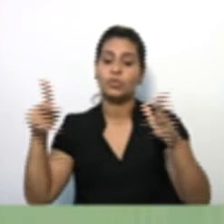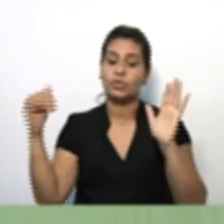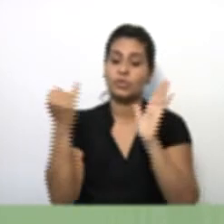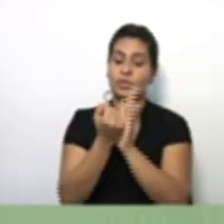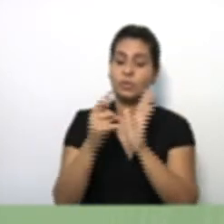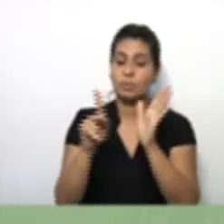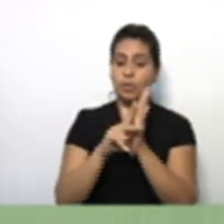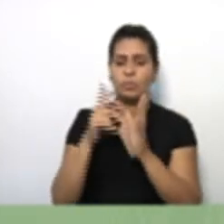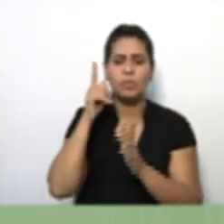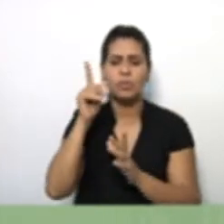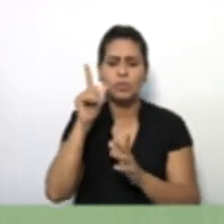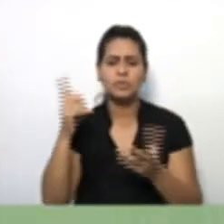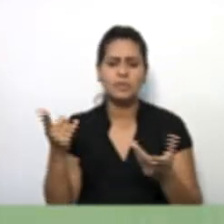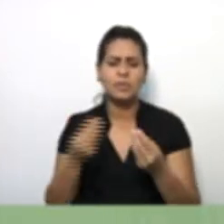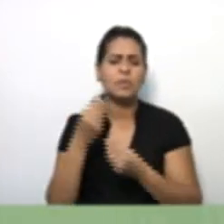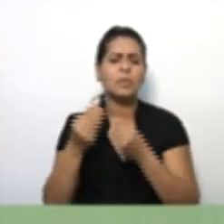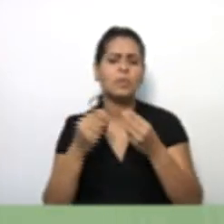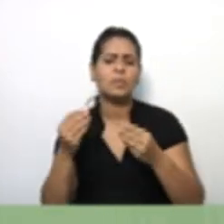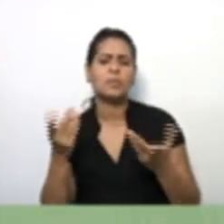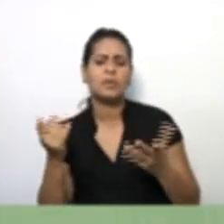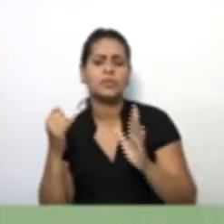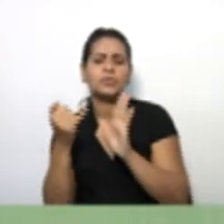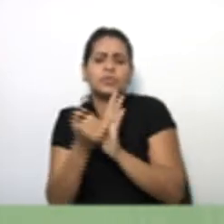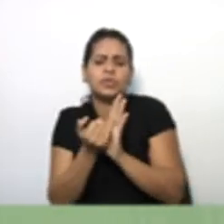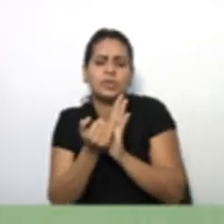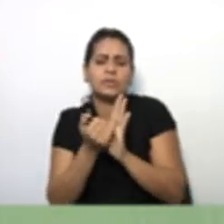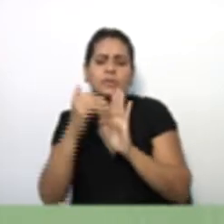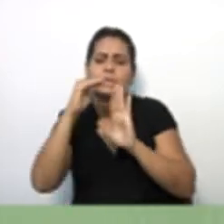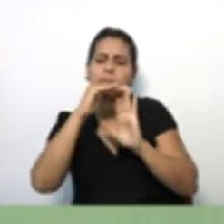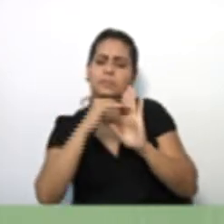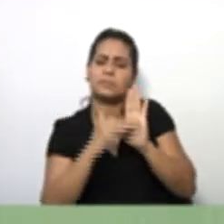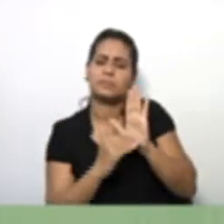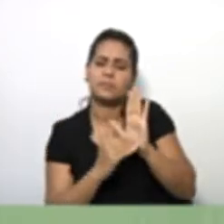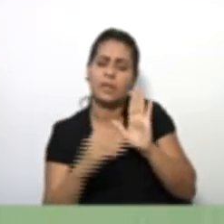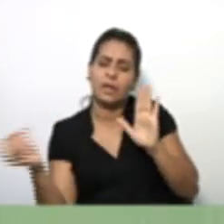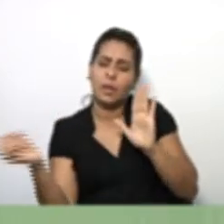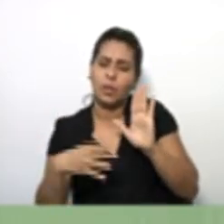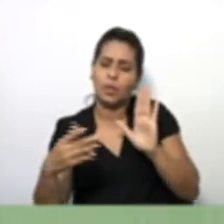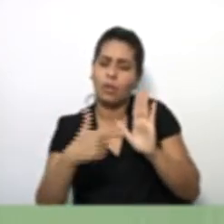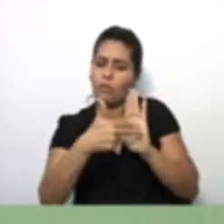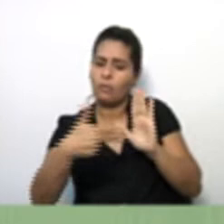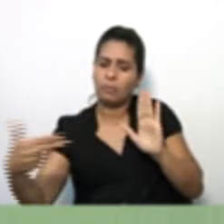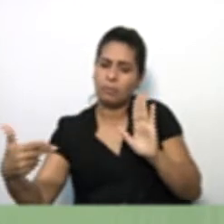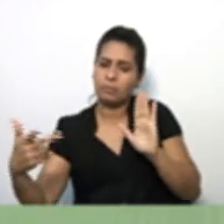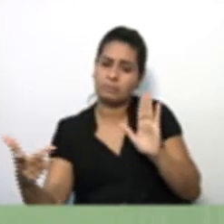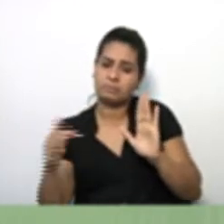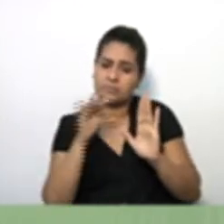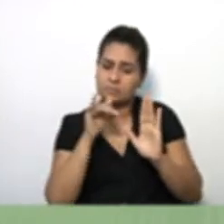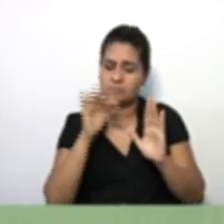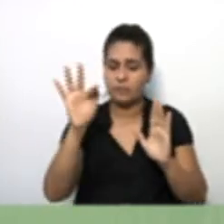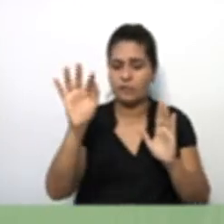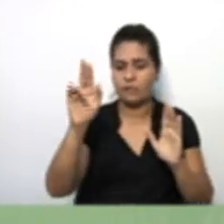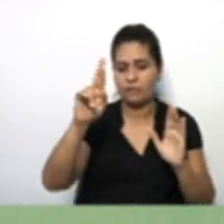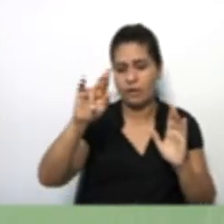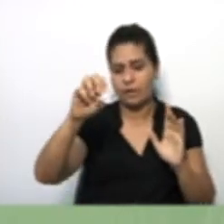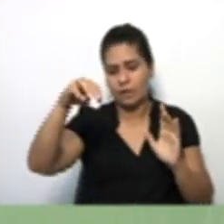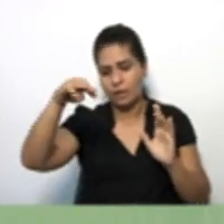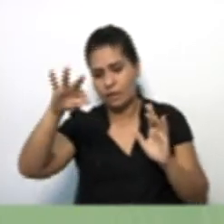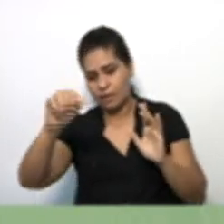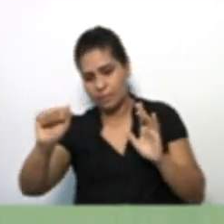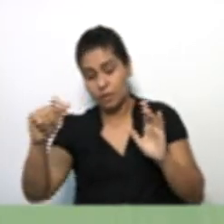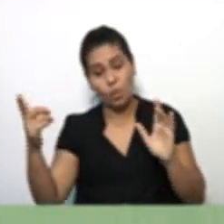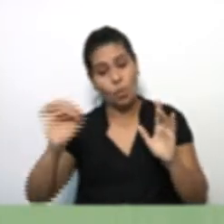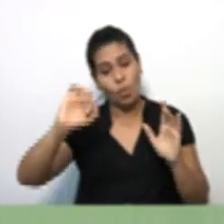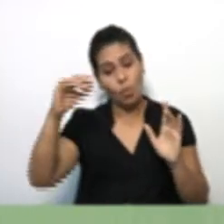o desempenho. E como é que serão esses meios? Ah, de repente eu tenho aí uma nova ferramenta, não é verdade? Uma ferramenta que